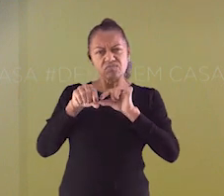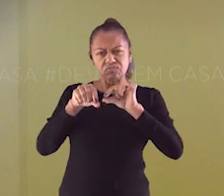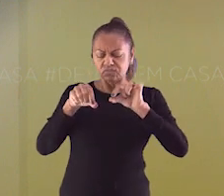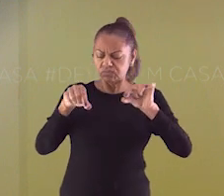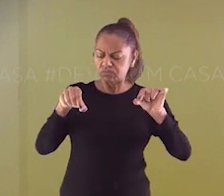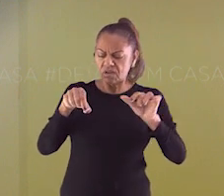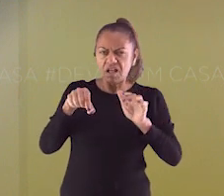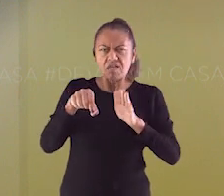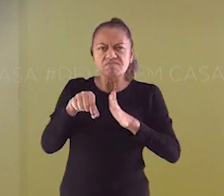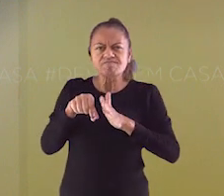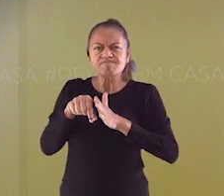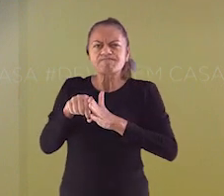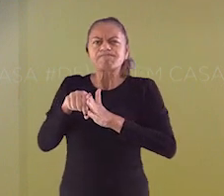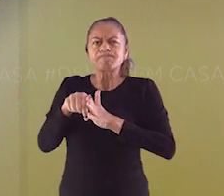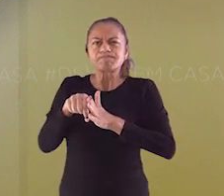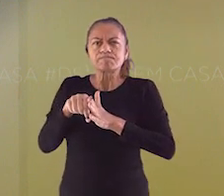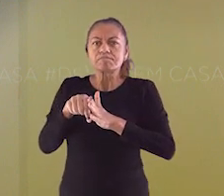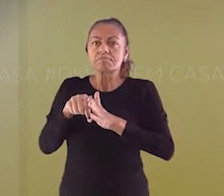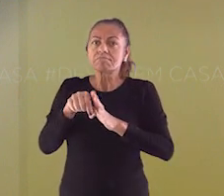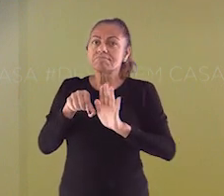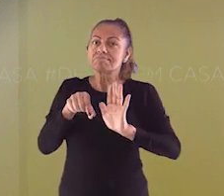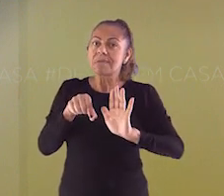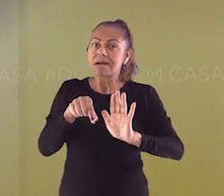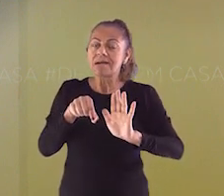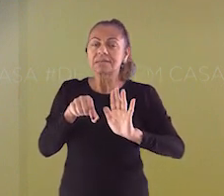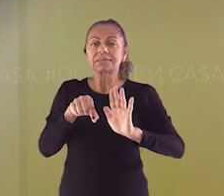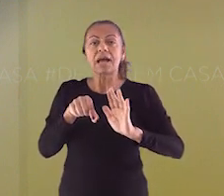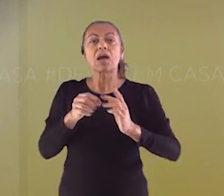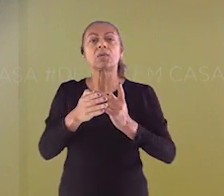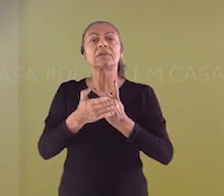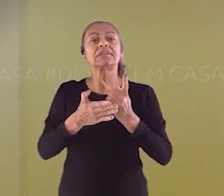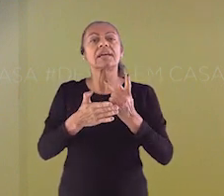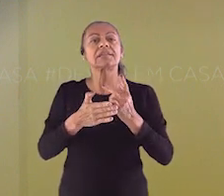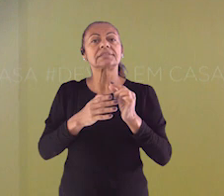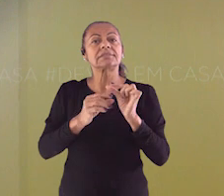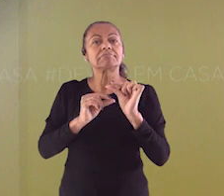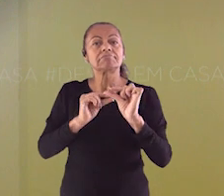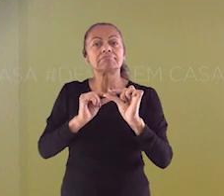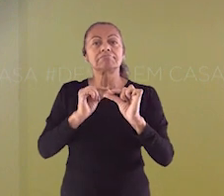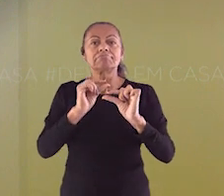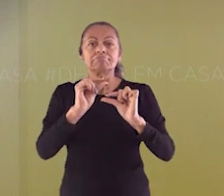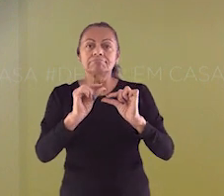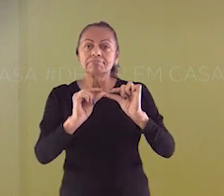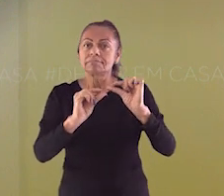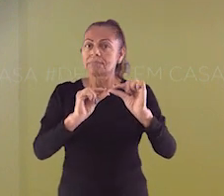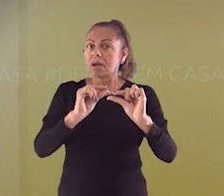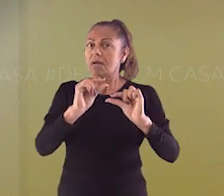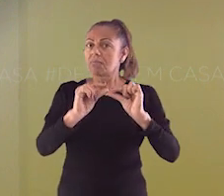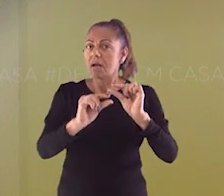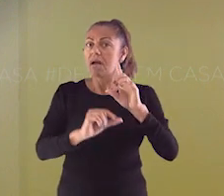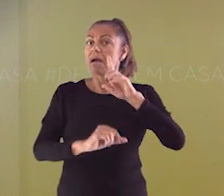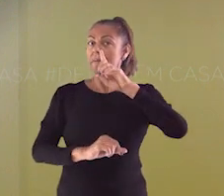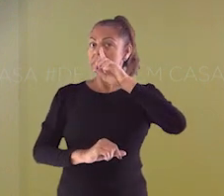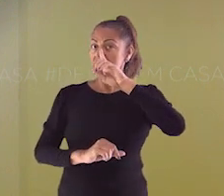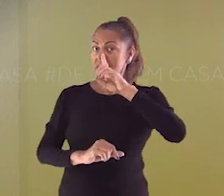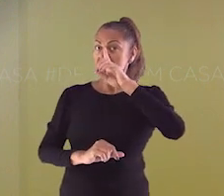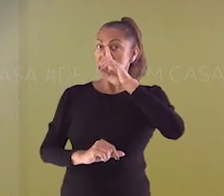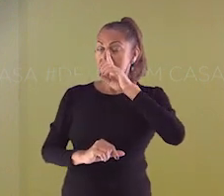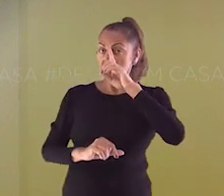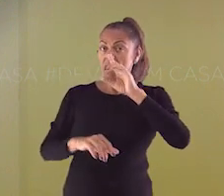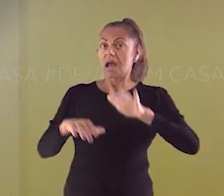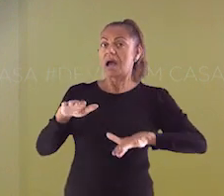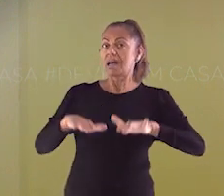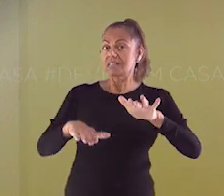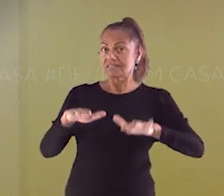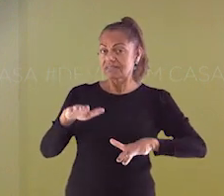esse entupimento acontece aos poucos, e é aí que mora o perigo, pois em muitos momentos as doenças